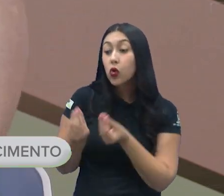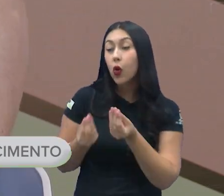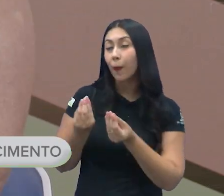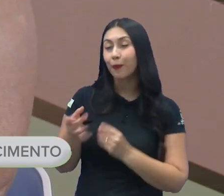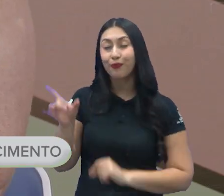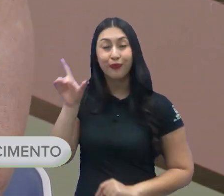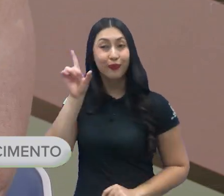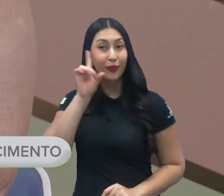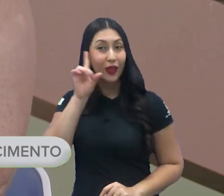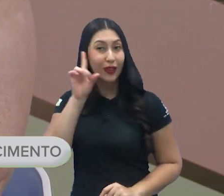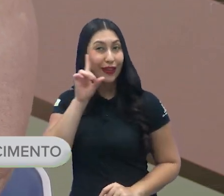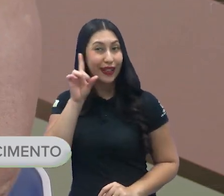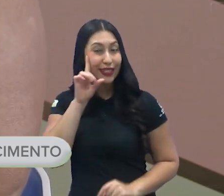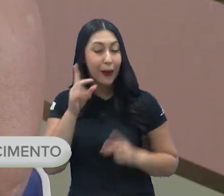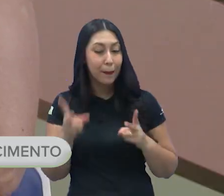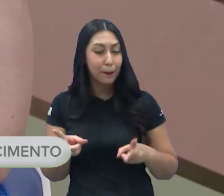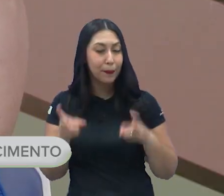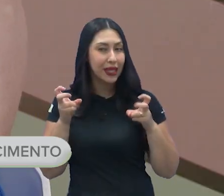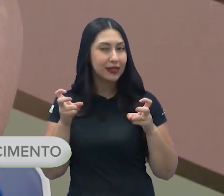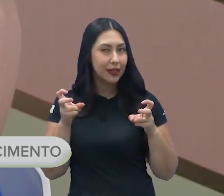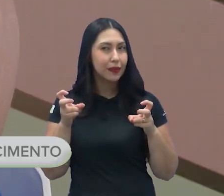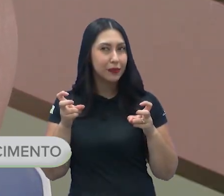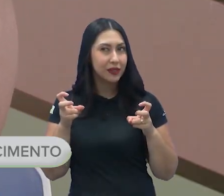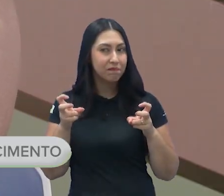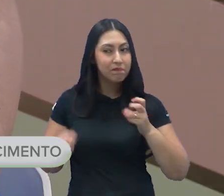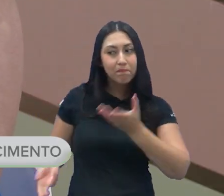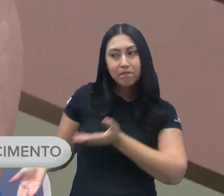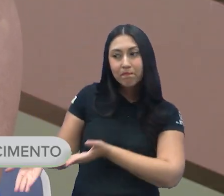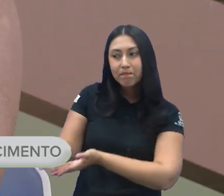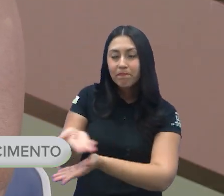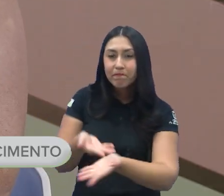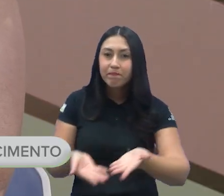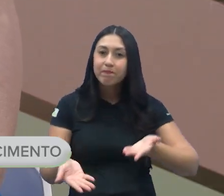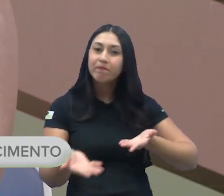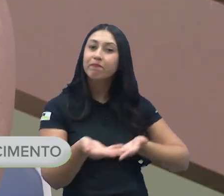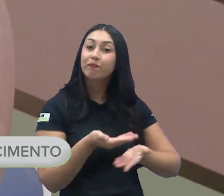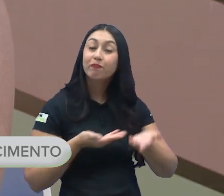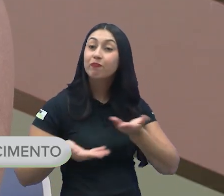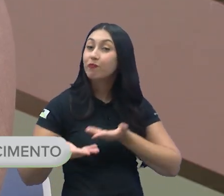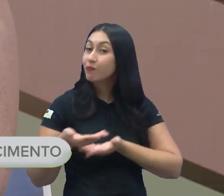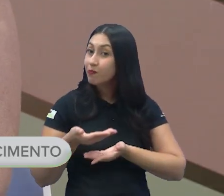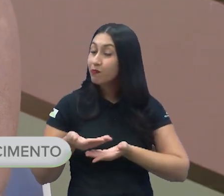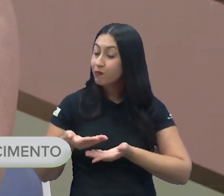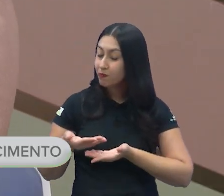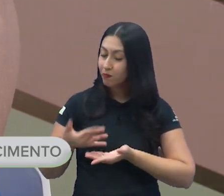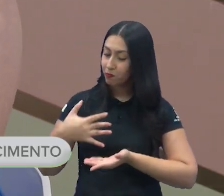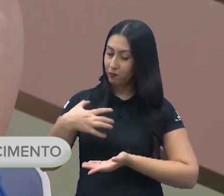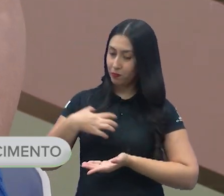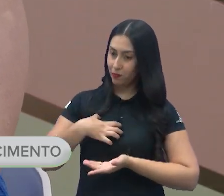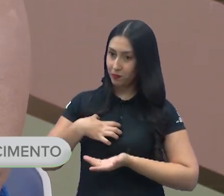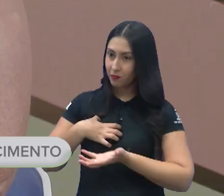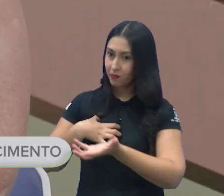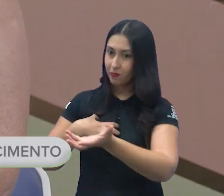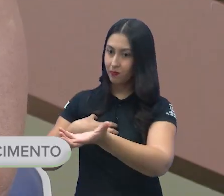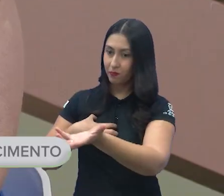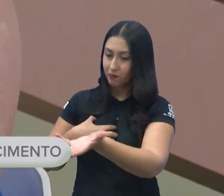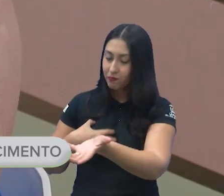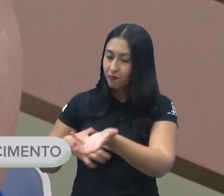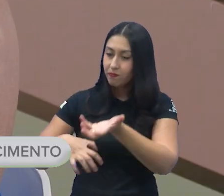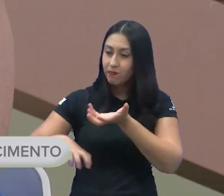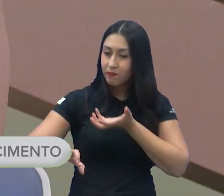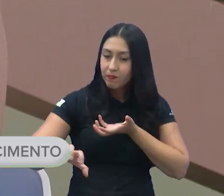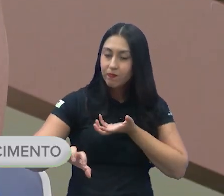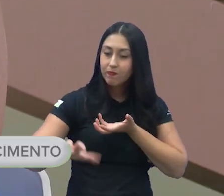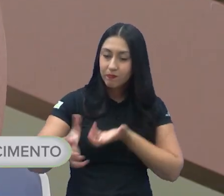se percebe nessa relação com o mundo externo, seu mundo interno com o externo. É isso que vai nortear o